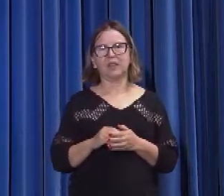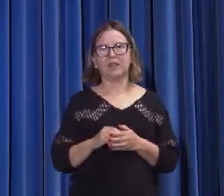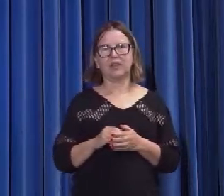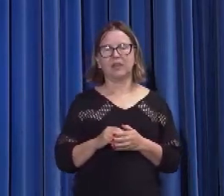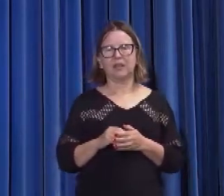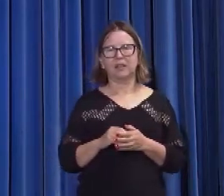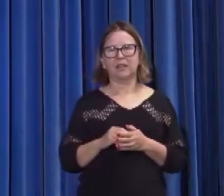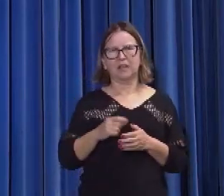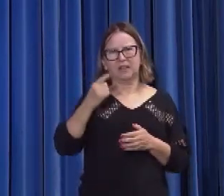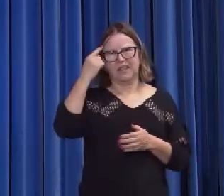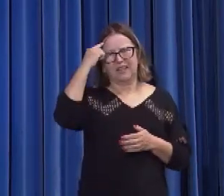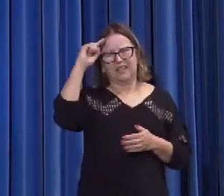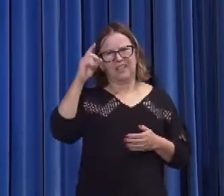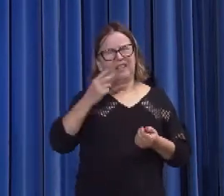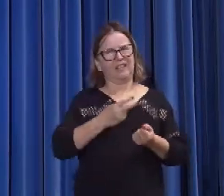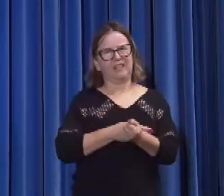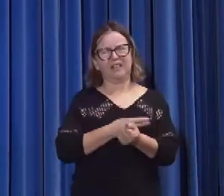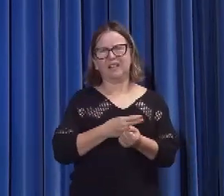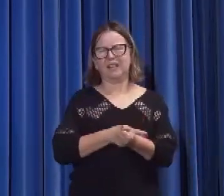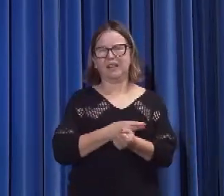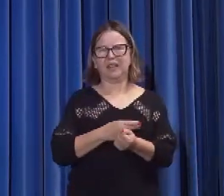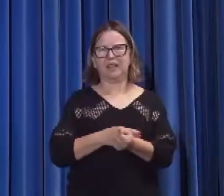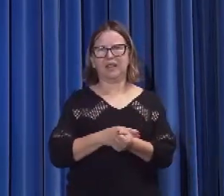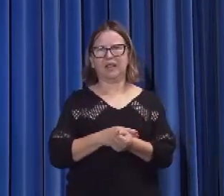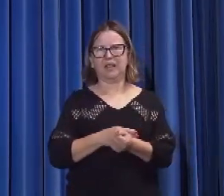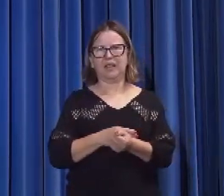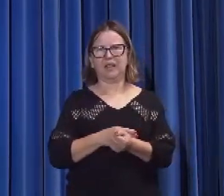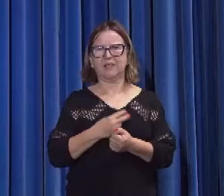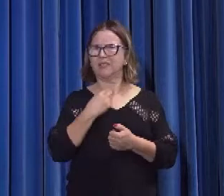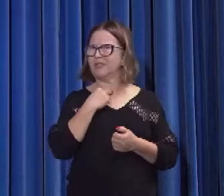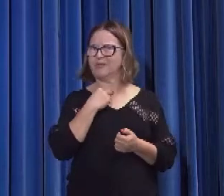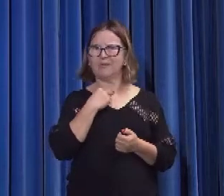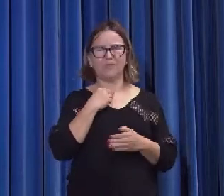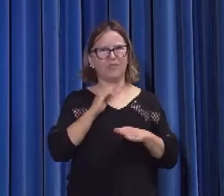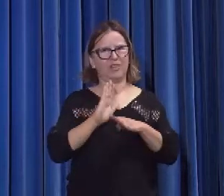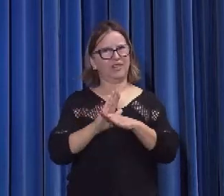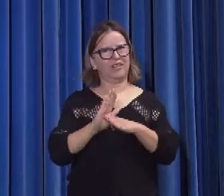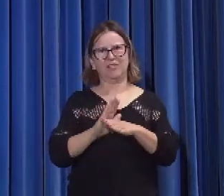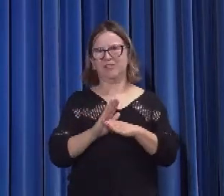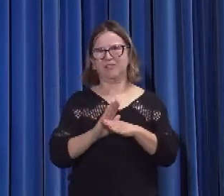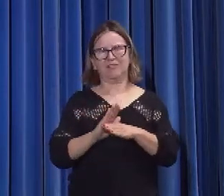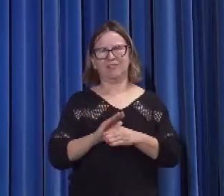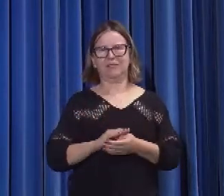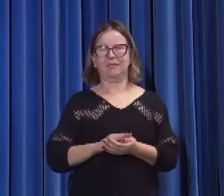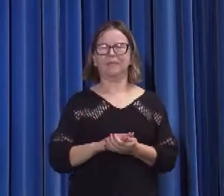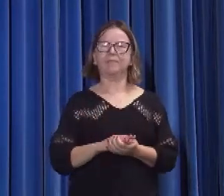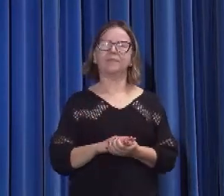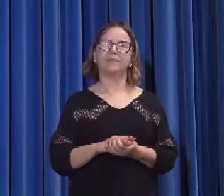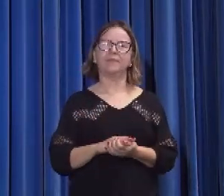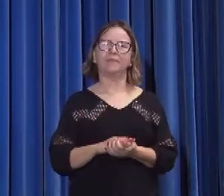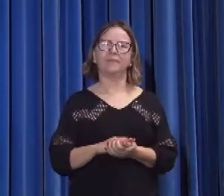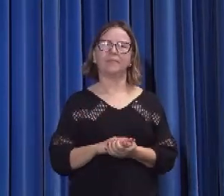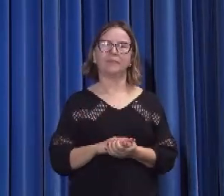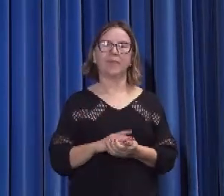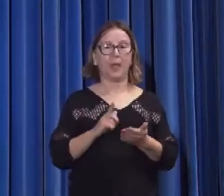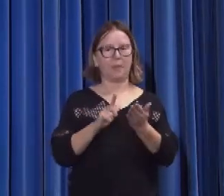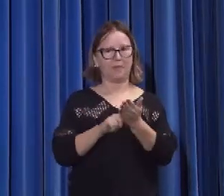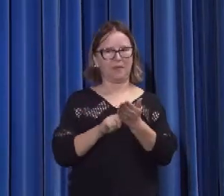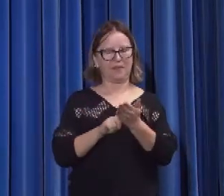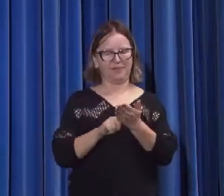superstições não podem ajudar o ser humano. Voltando aqui para o